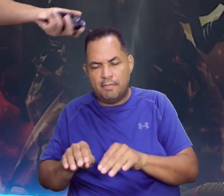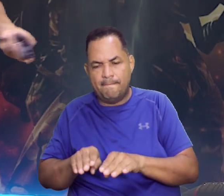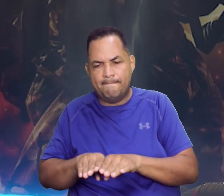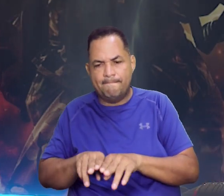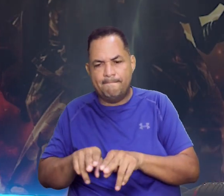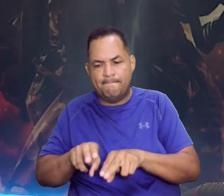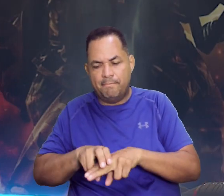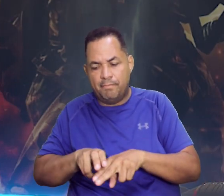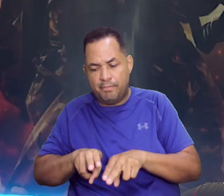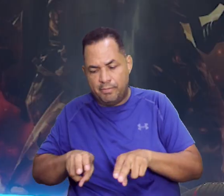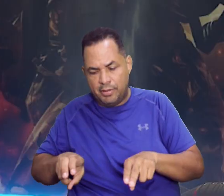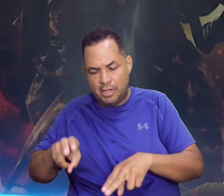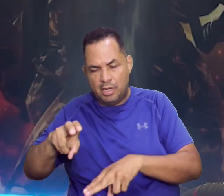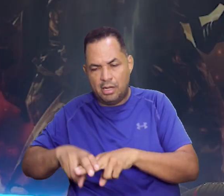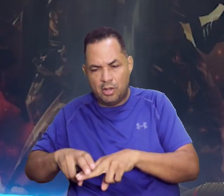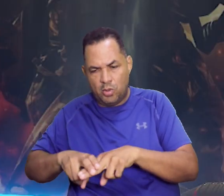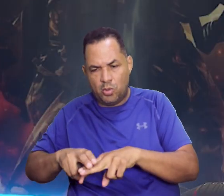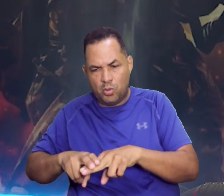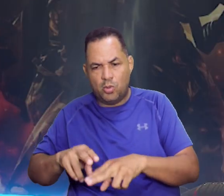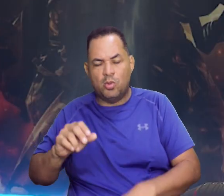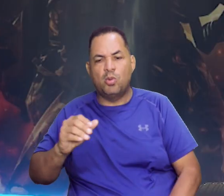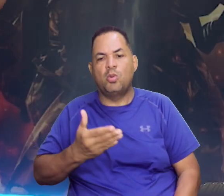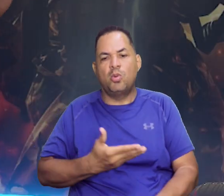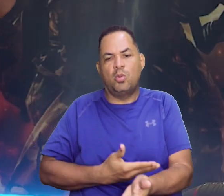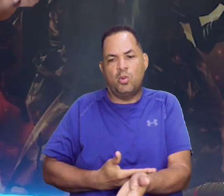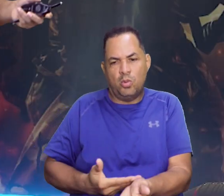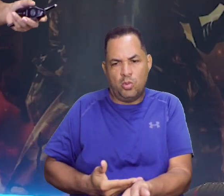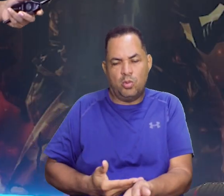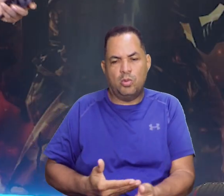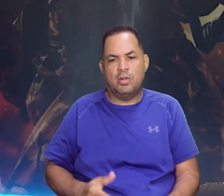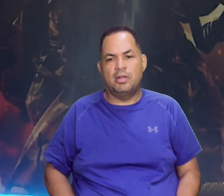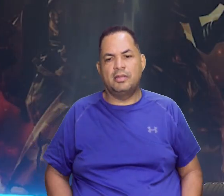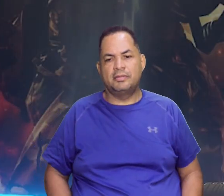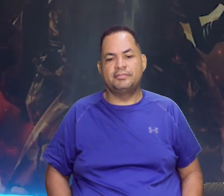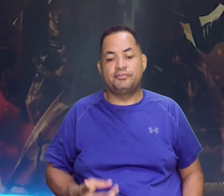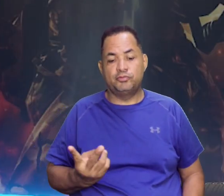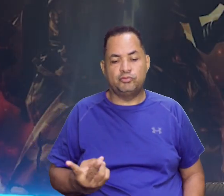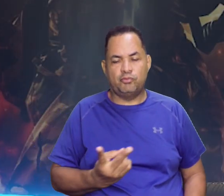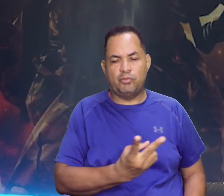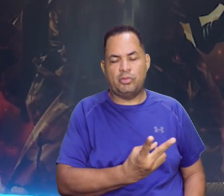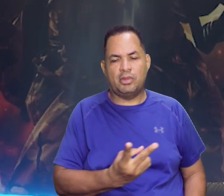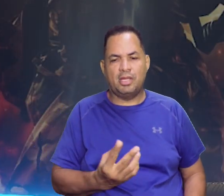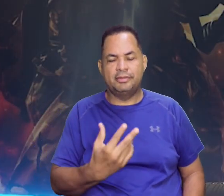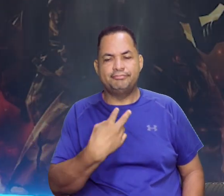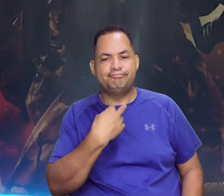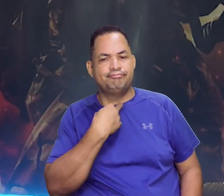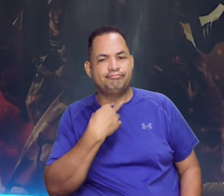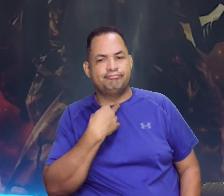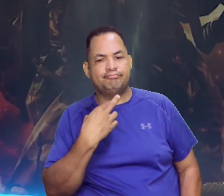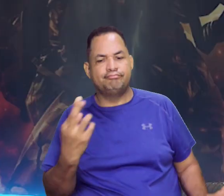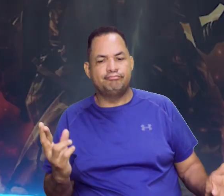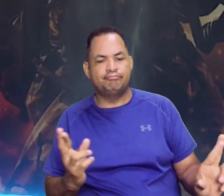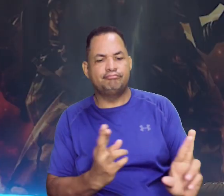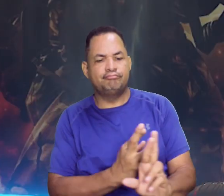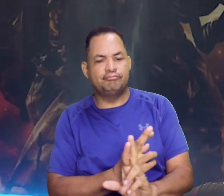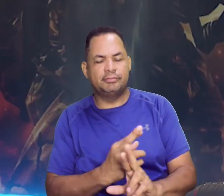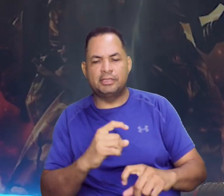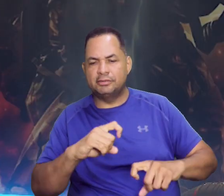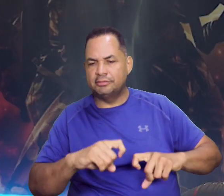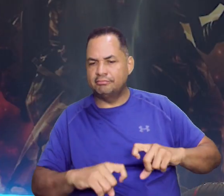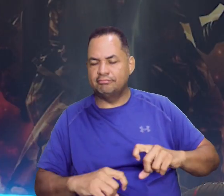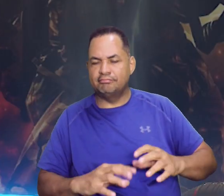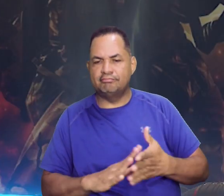branco da África do Sul. Outra coisa, negro e branco não poderiam se relacionar